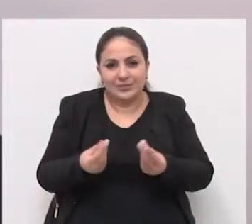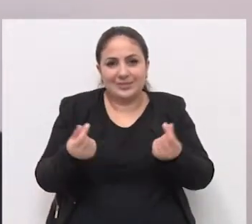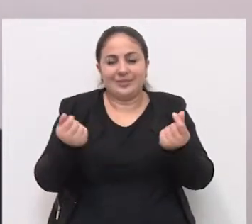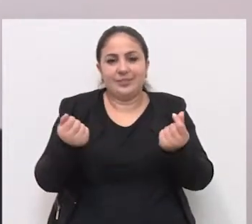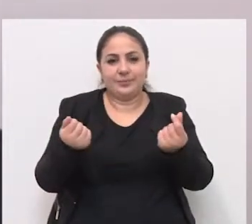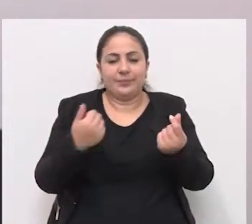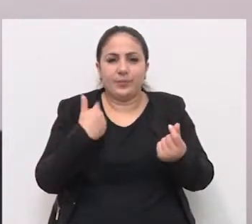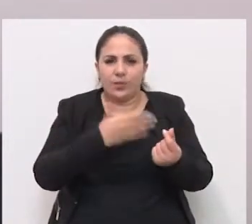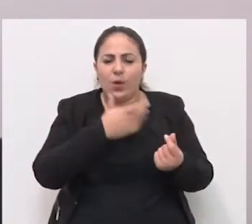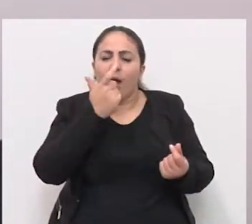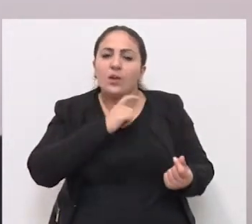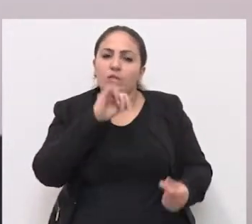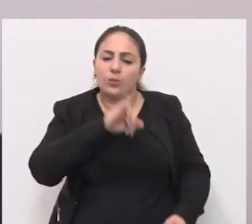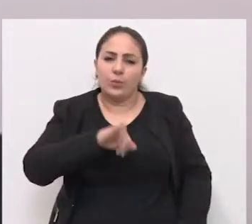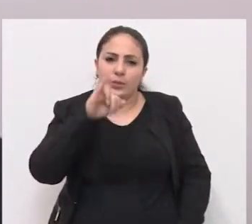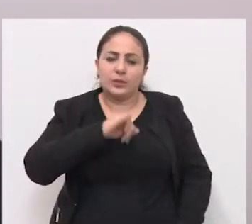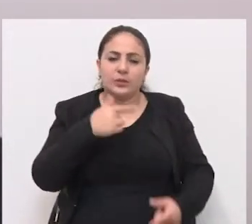gente